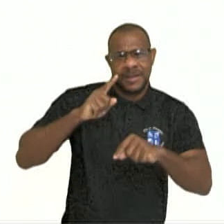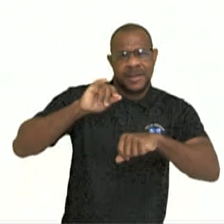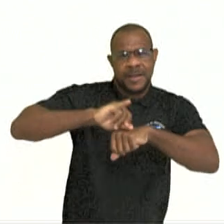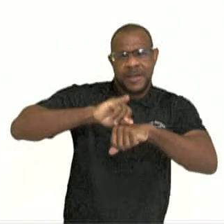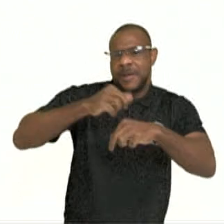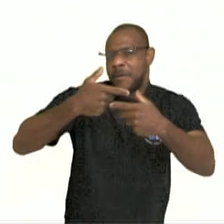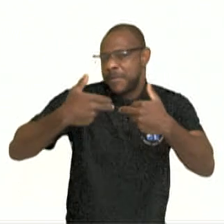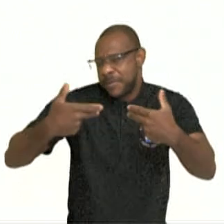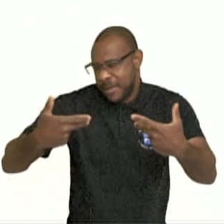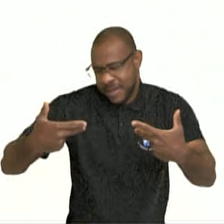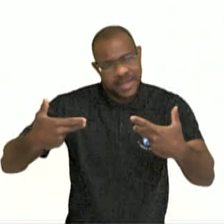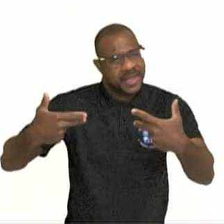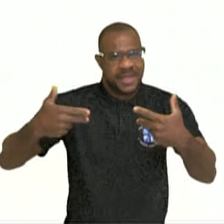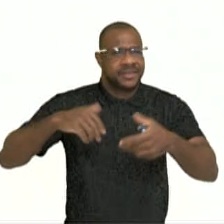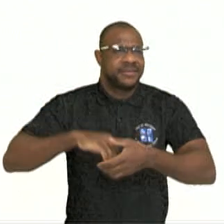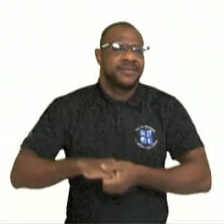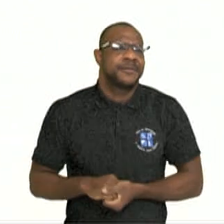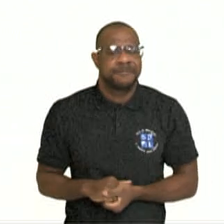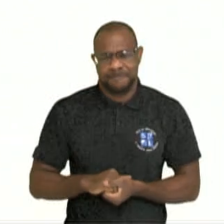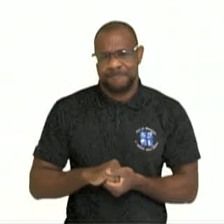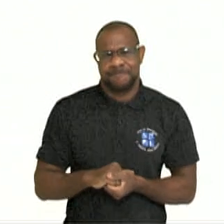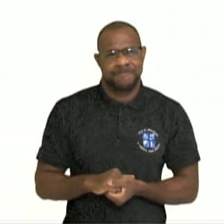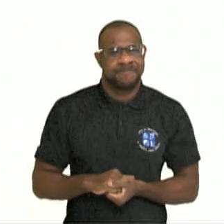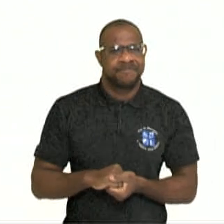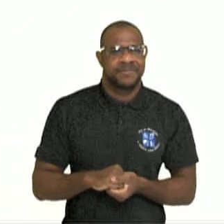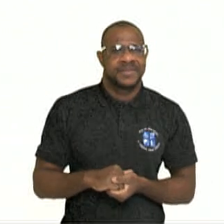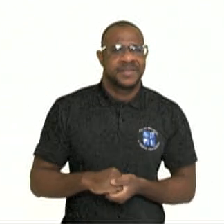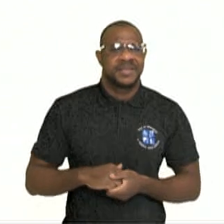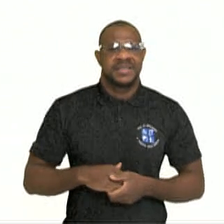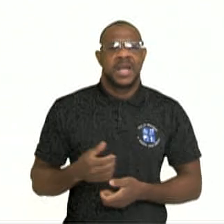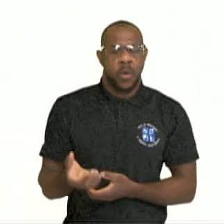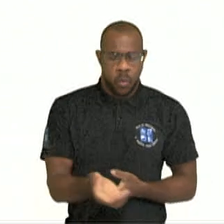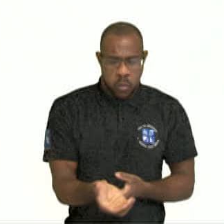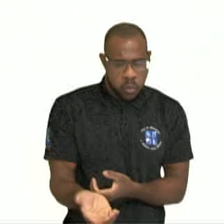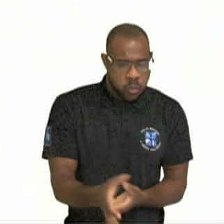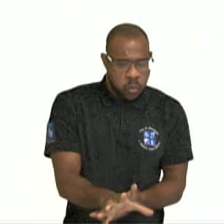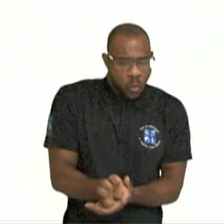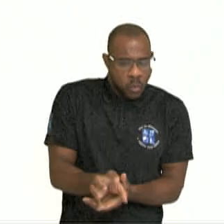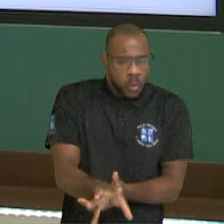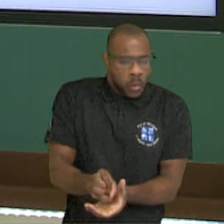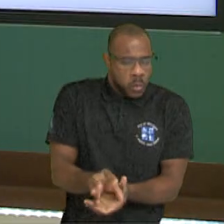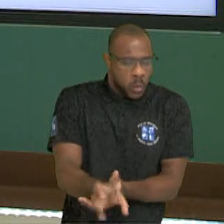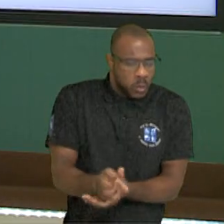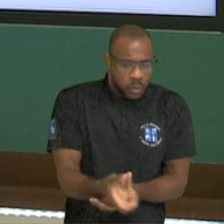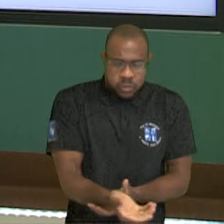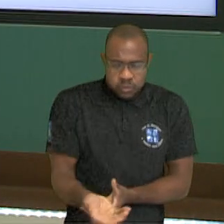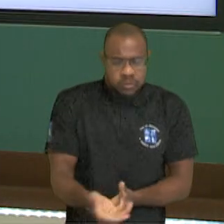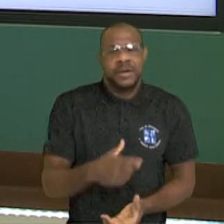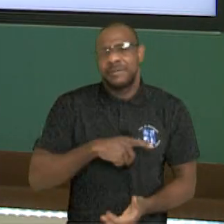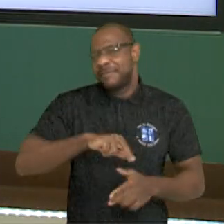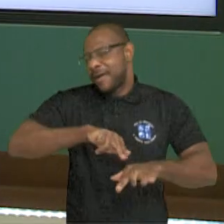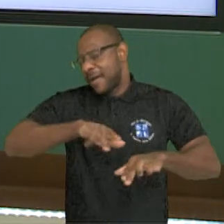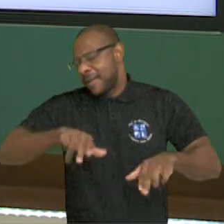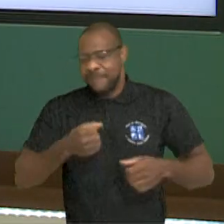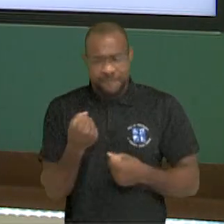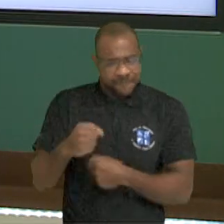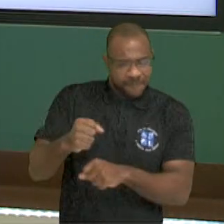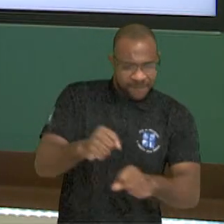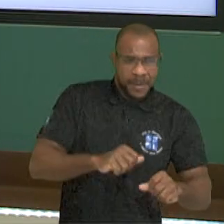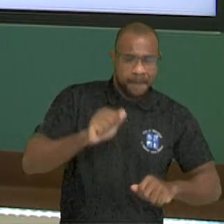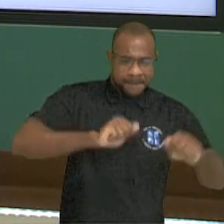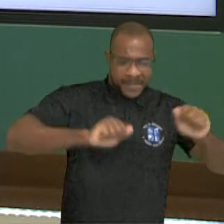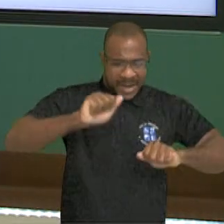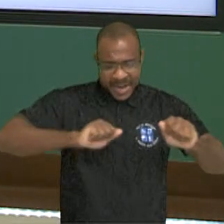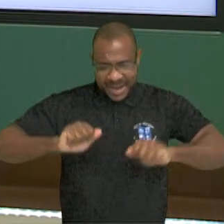objetos, por exemplo, esfregões, ali aspirador de pó, várias coisas aqui, E